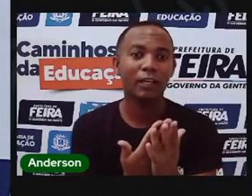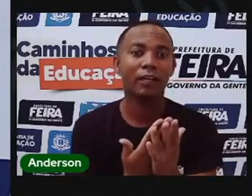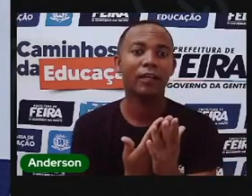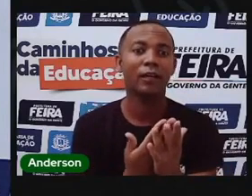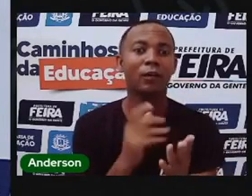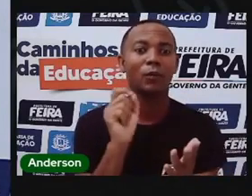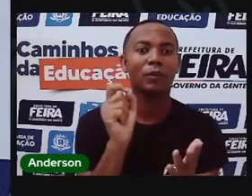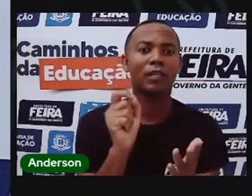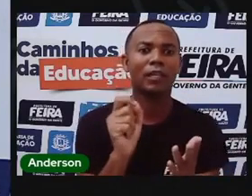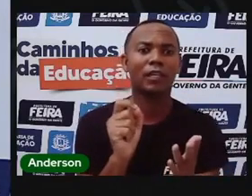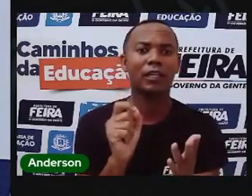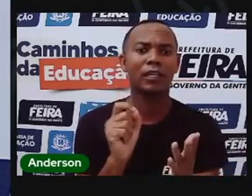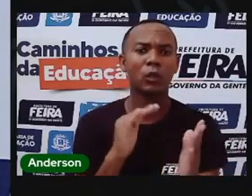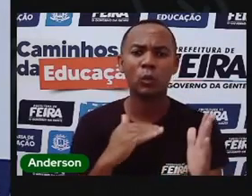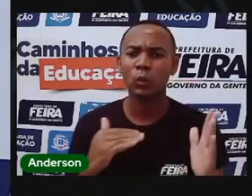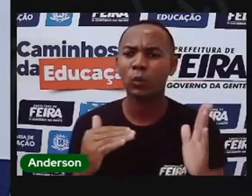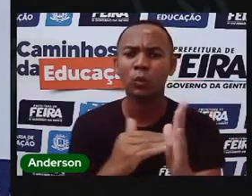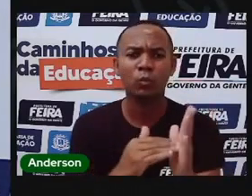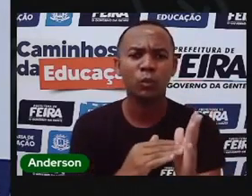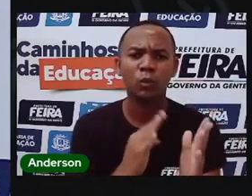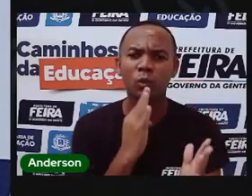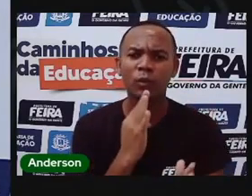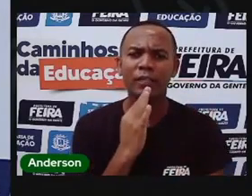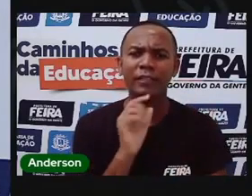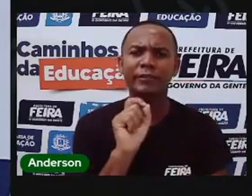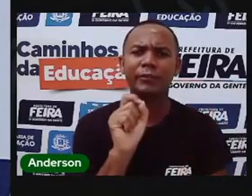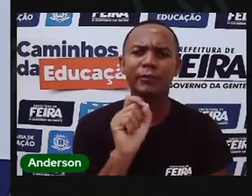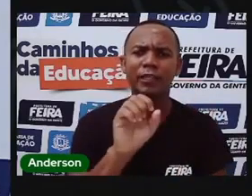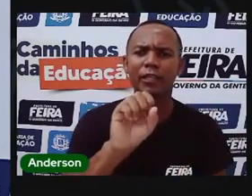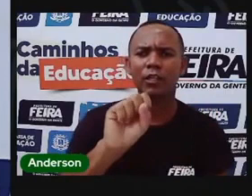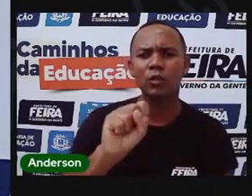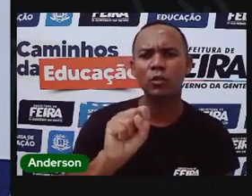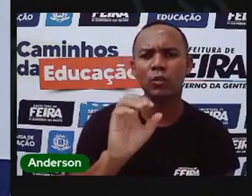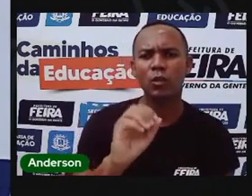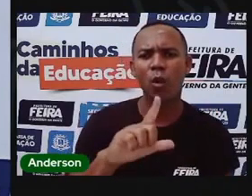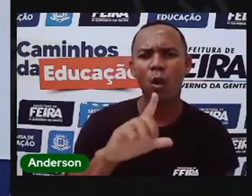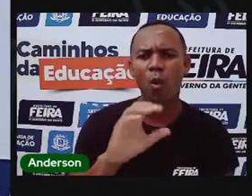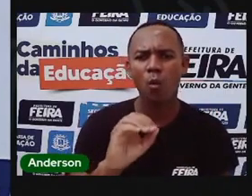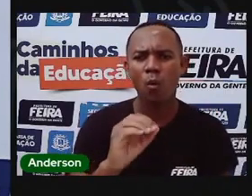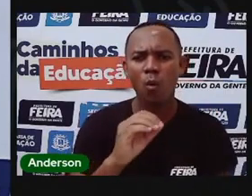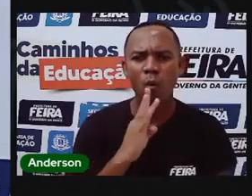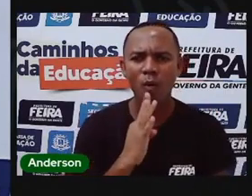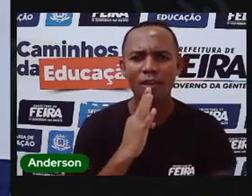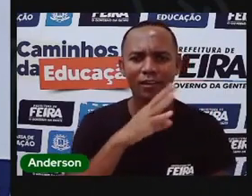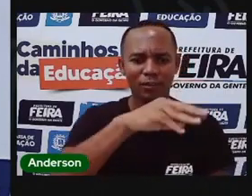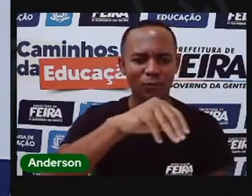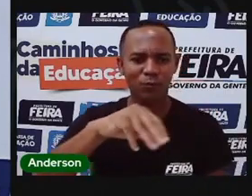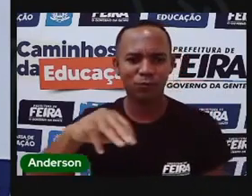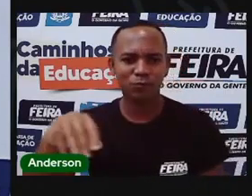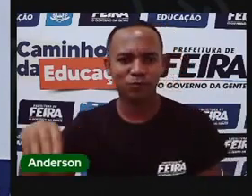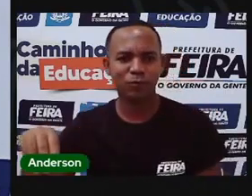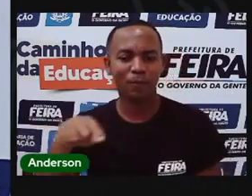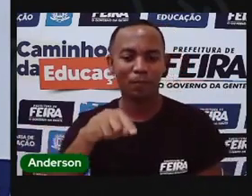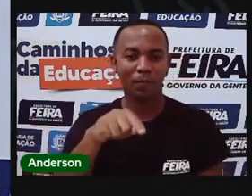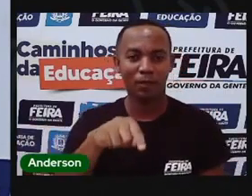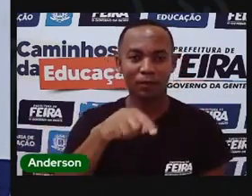mundo aqui conhece, o solo. Bom, mas para ainda Promaria, o solo, como assim o solo? Bom, o solo